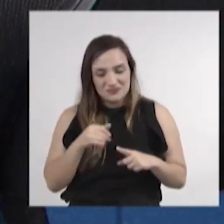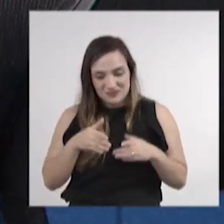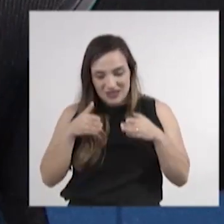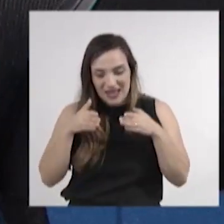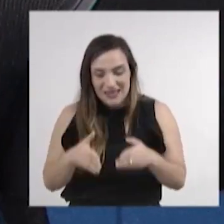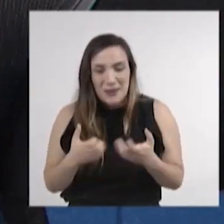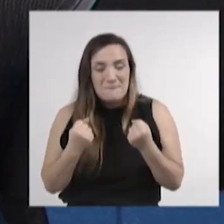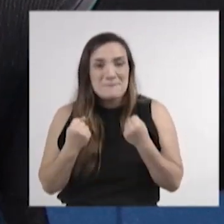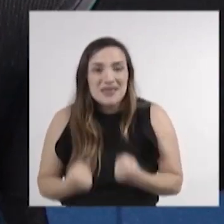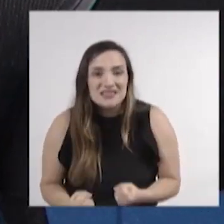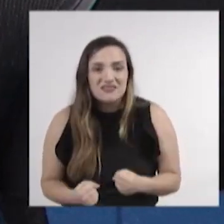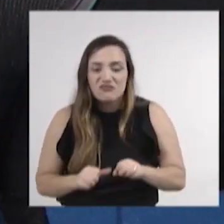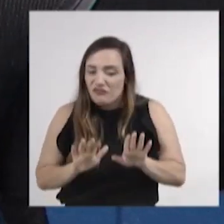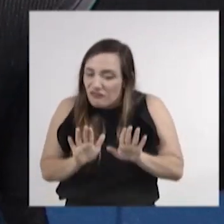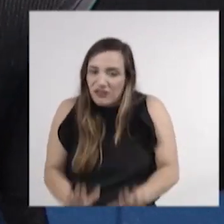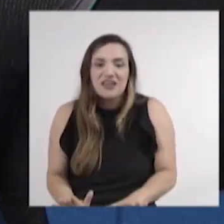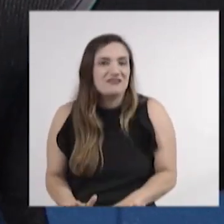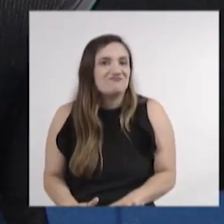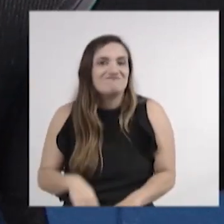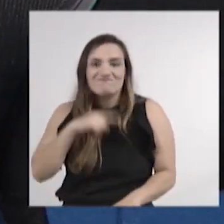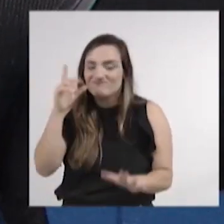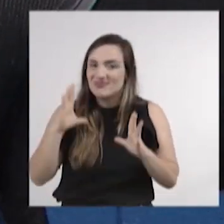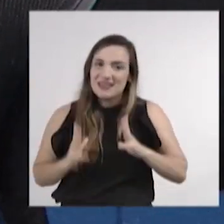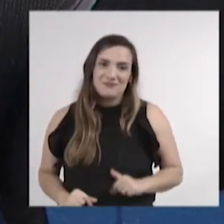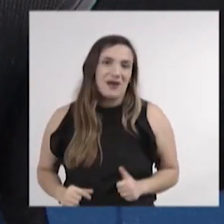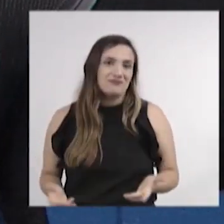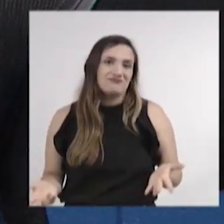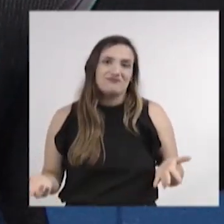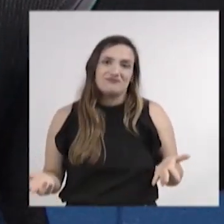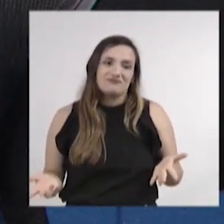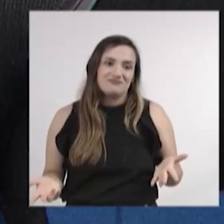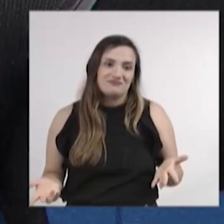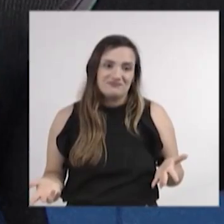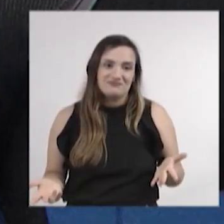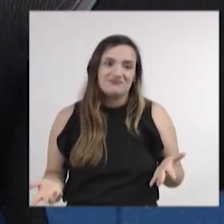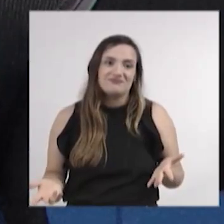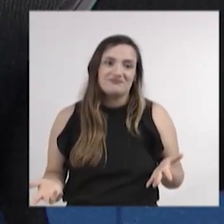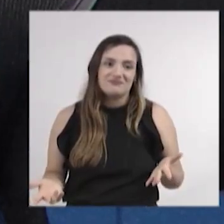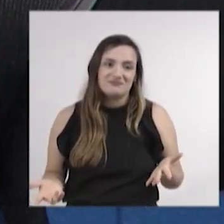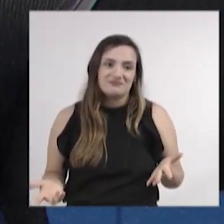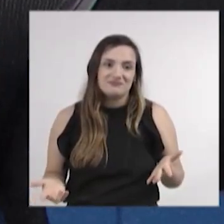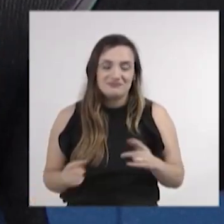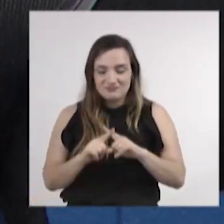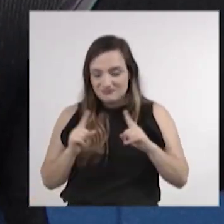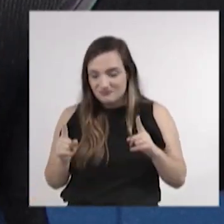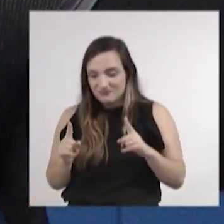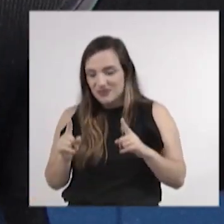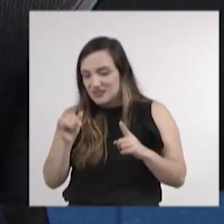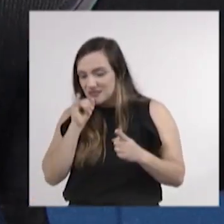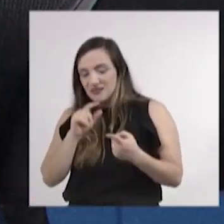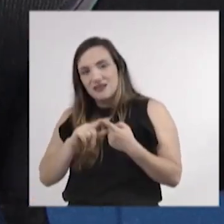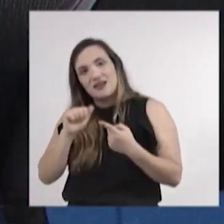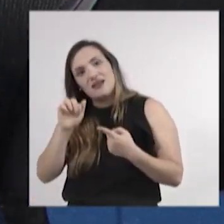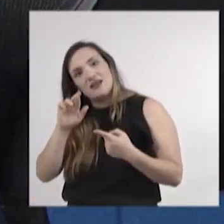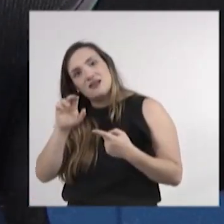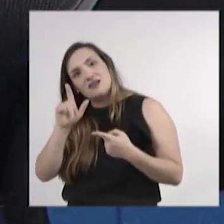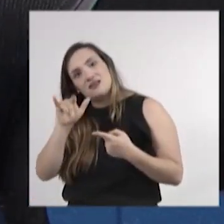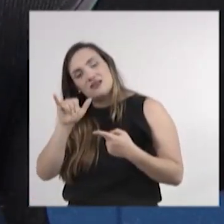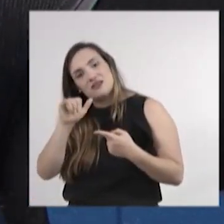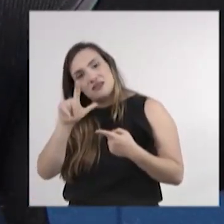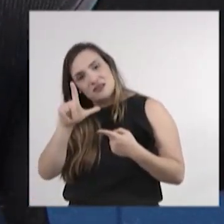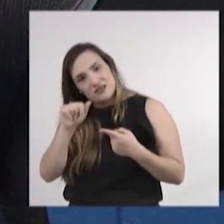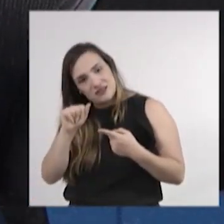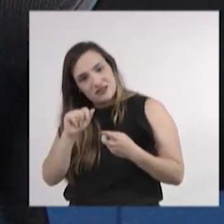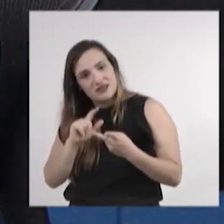ela ser pesada, ela fica retida no reservatório e não sai pela barragem. Já os finos, a argila e o silt, que vem primordialmente